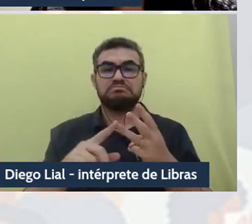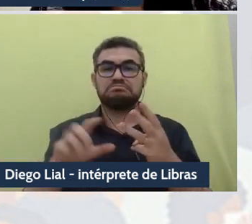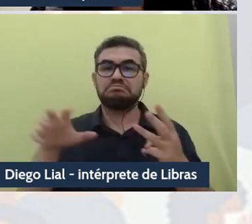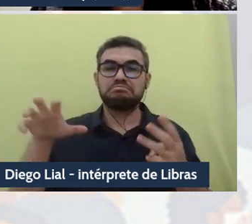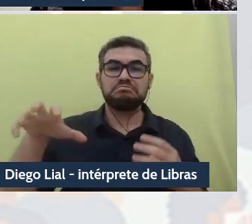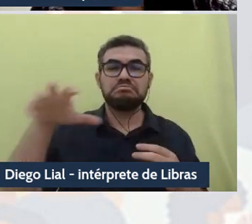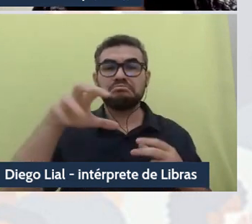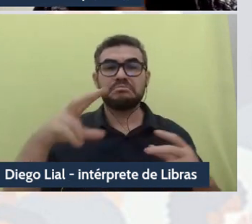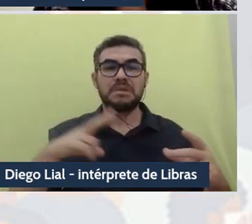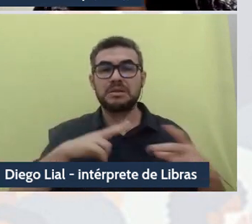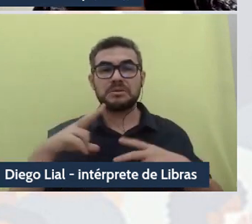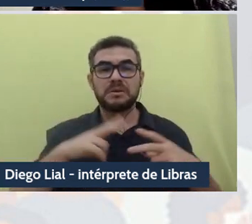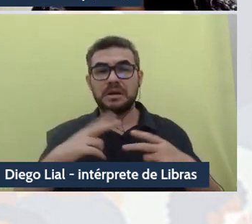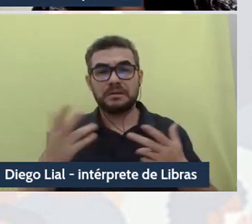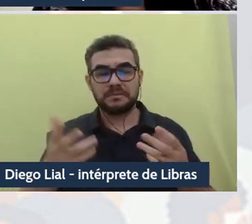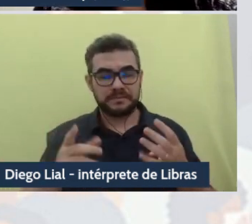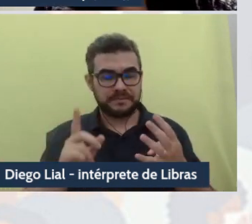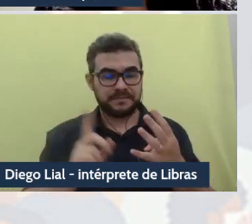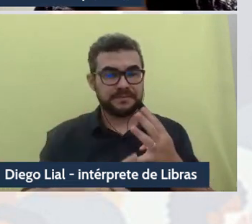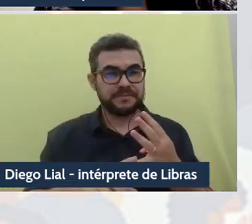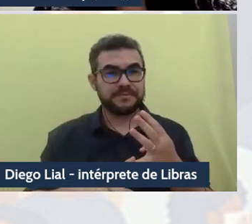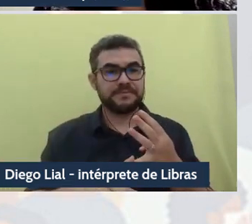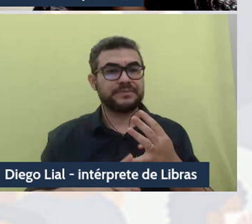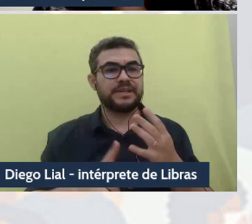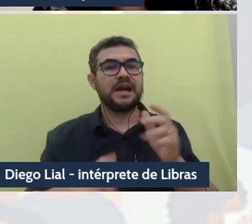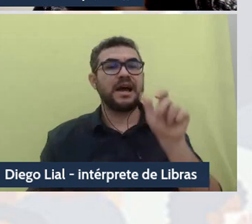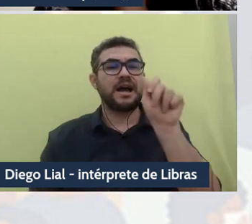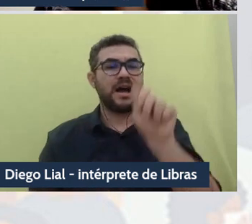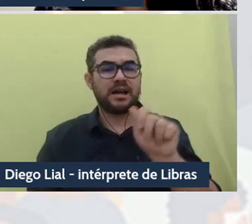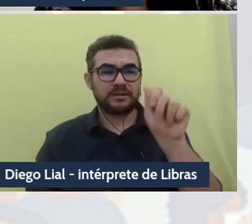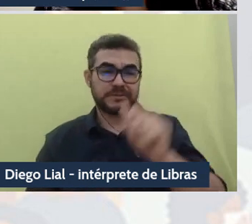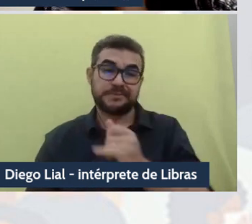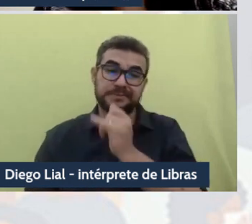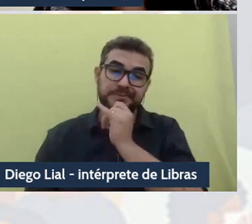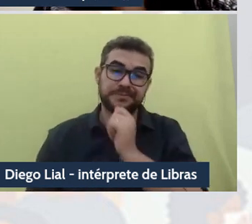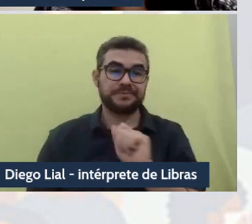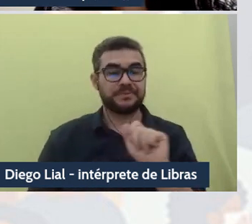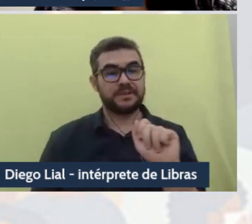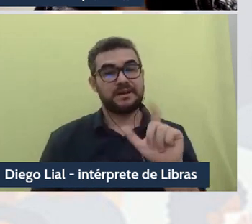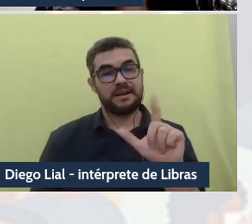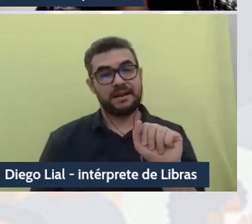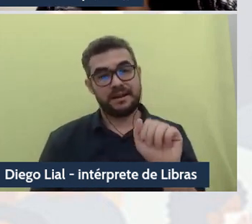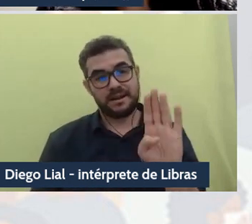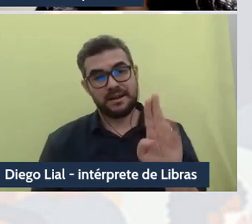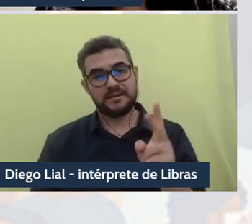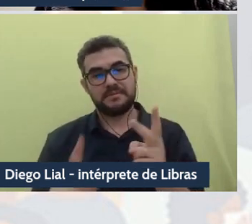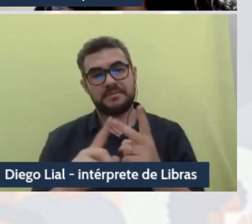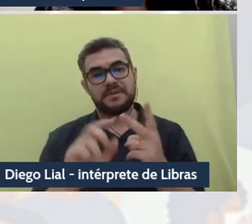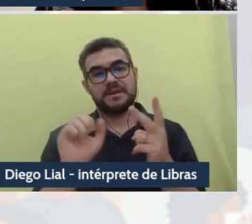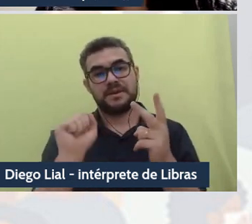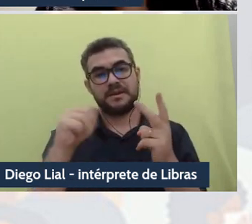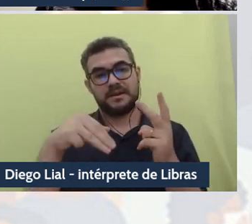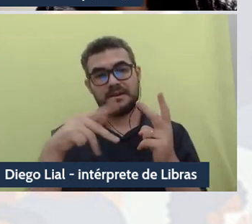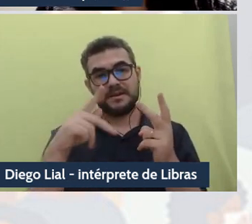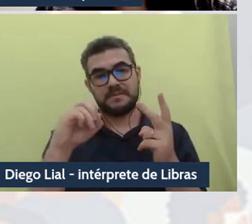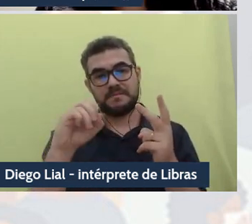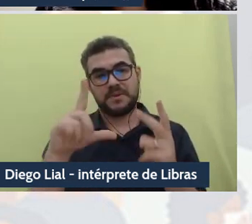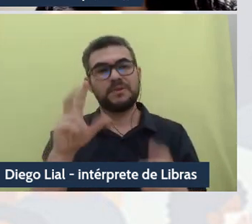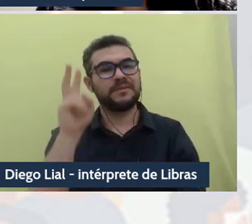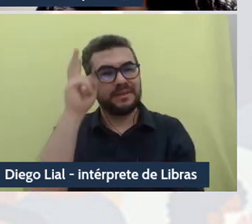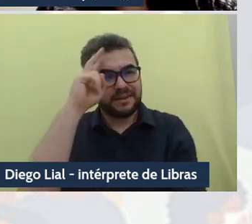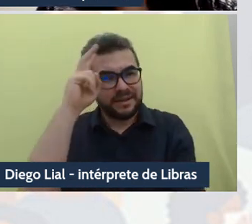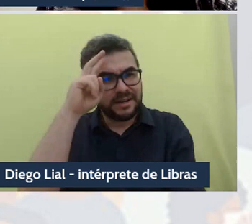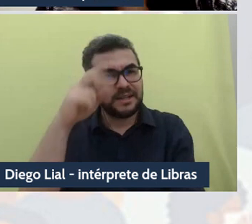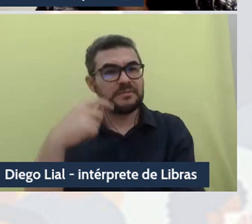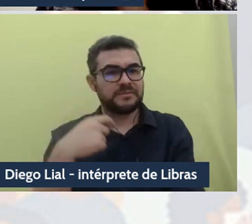Associações como a LAB, Ampol, né? Eu lembro que na reunião que eu e Dilma participamos na